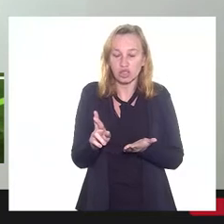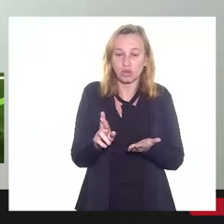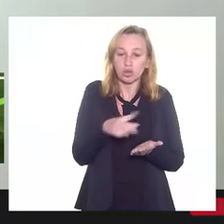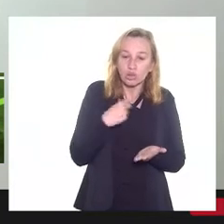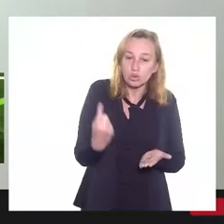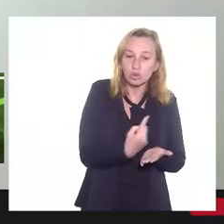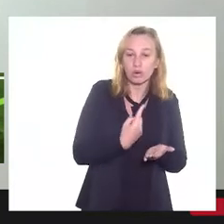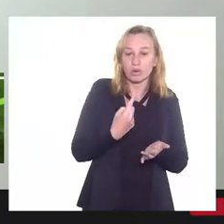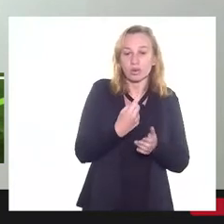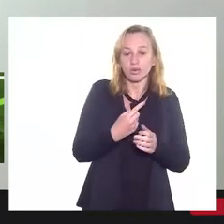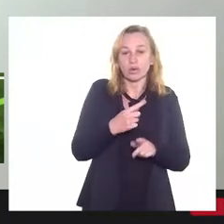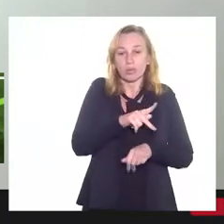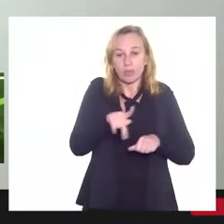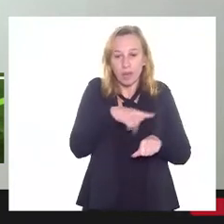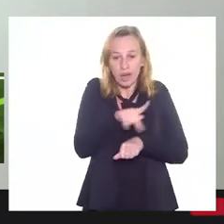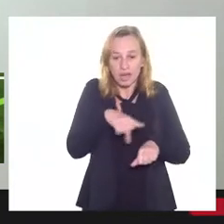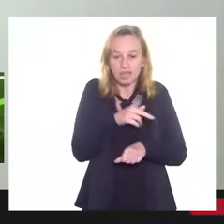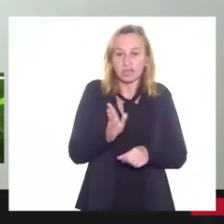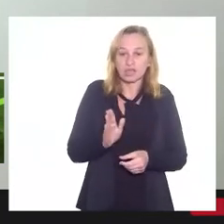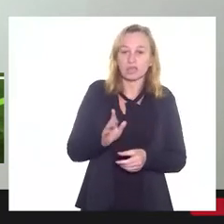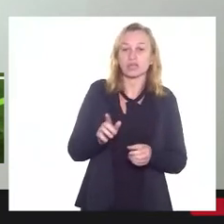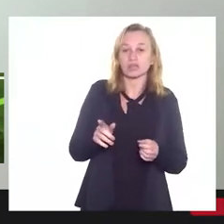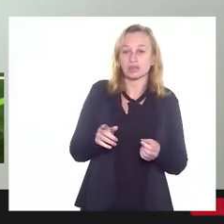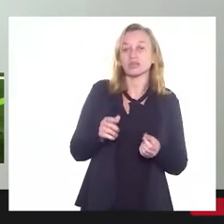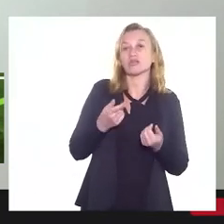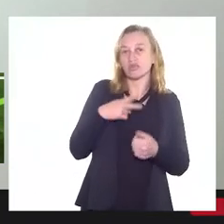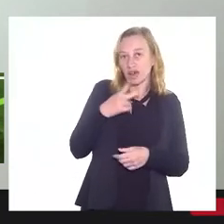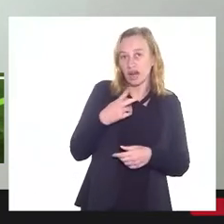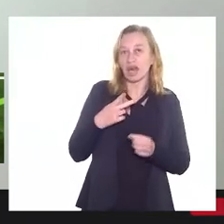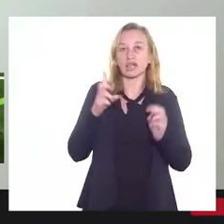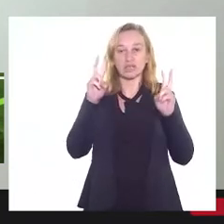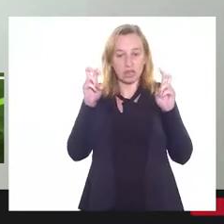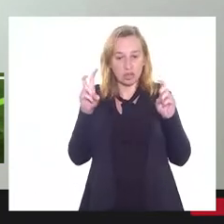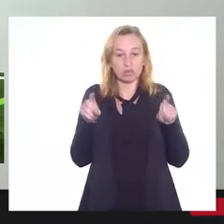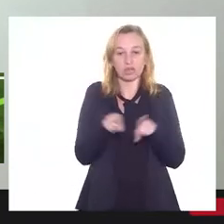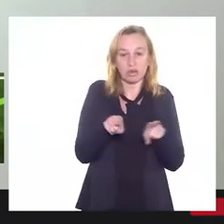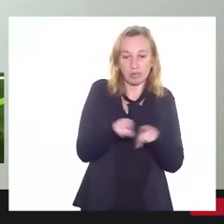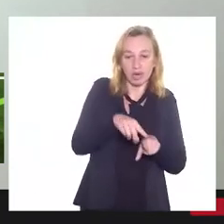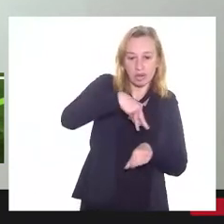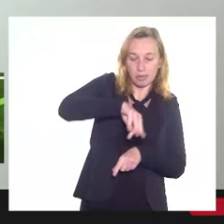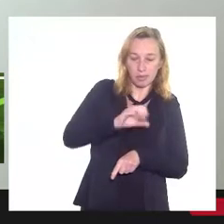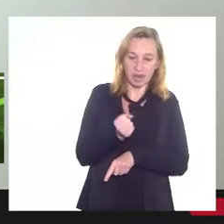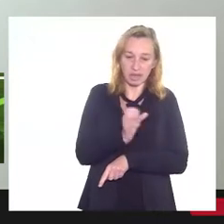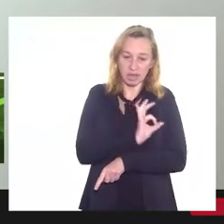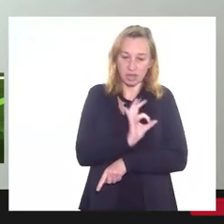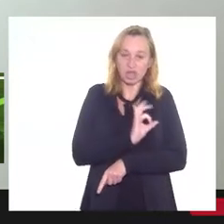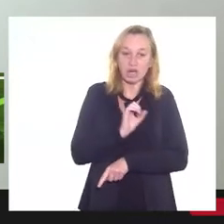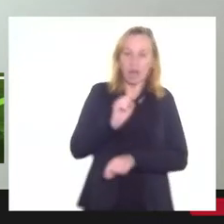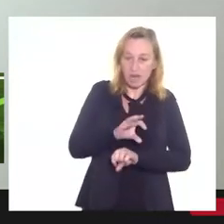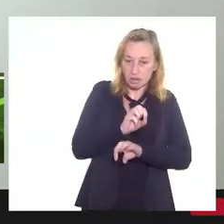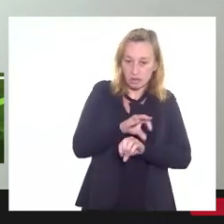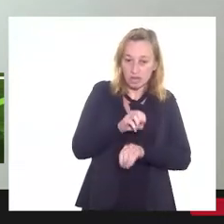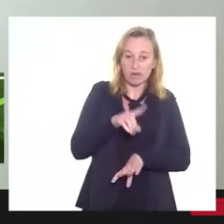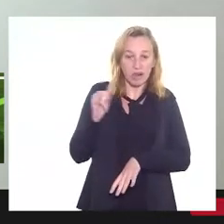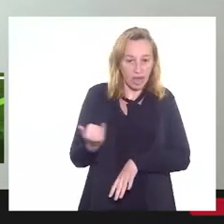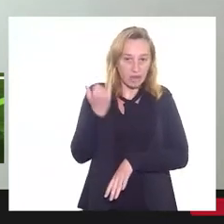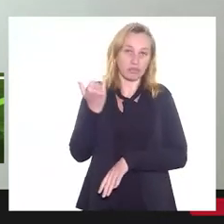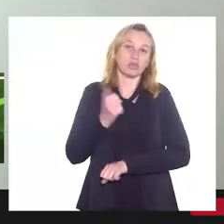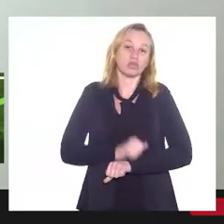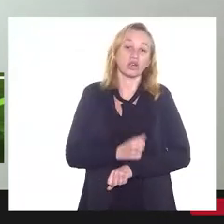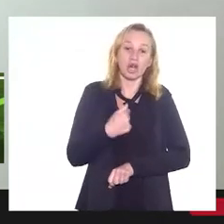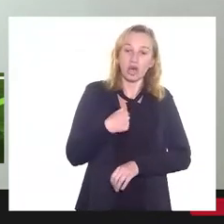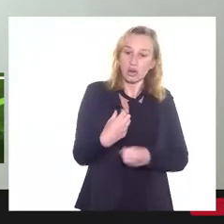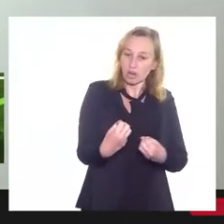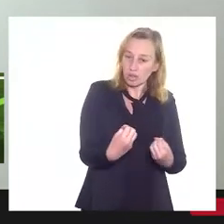uma sociedade eu volto também a batendo nessa tecla deputada Martha Rocha a educação é muito importante eu